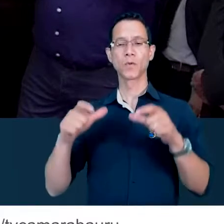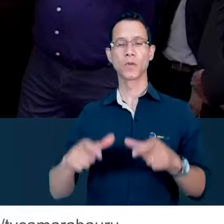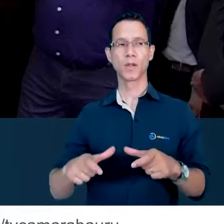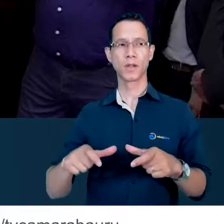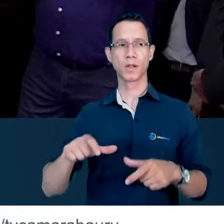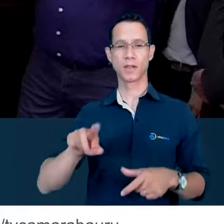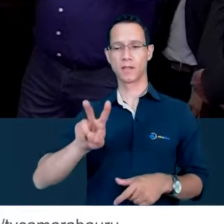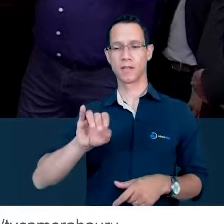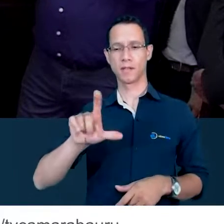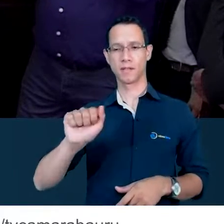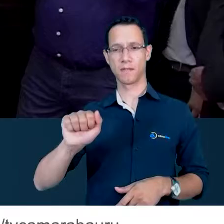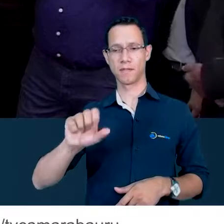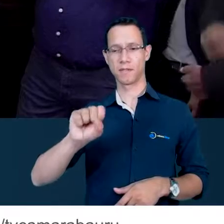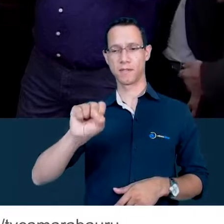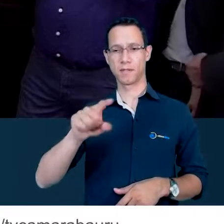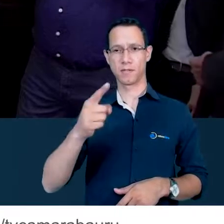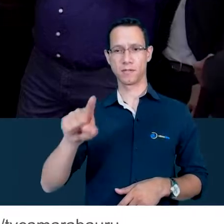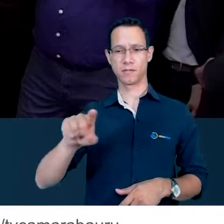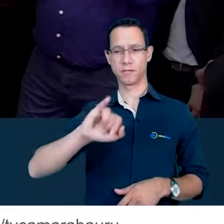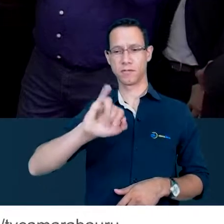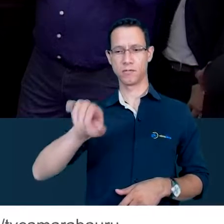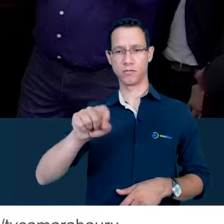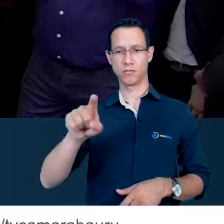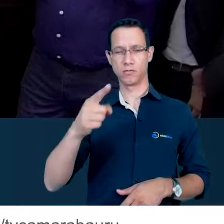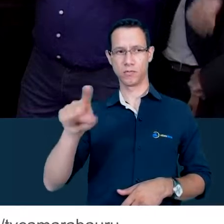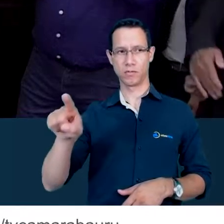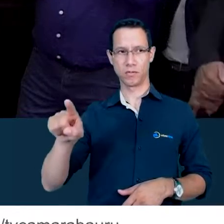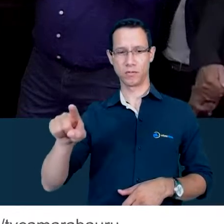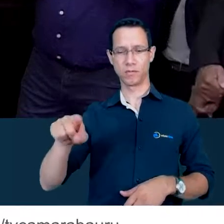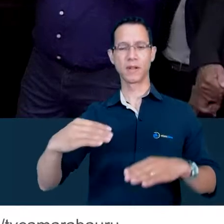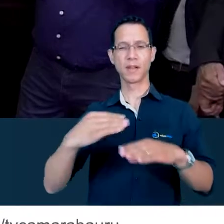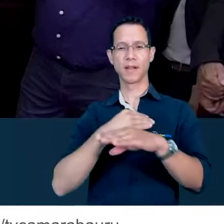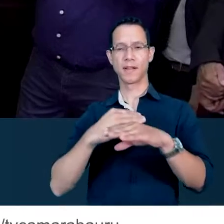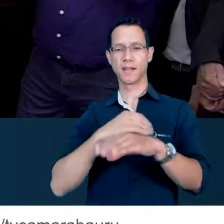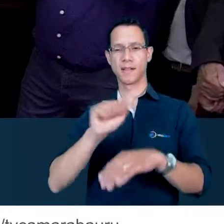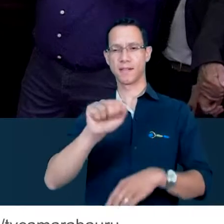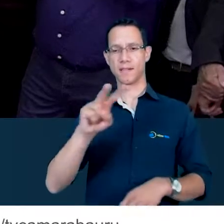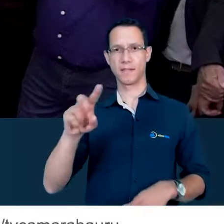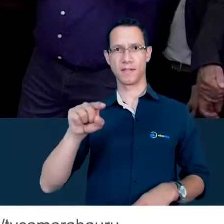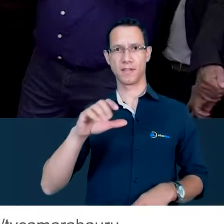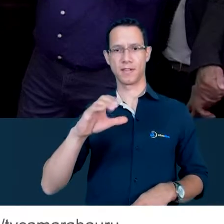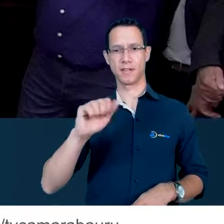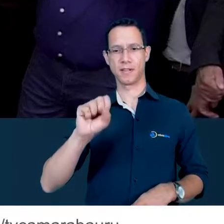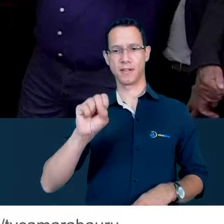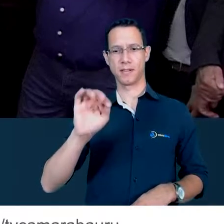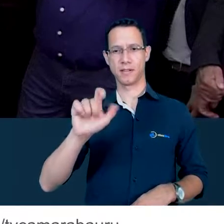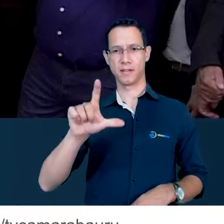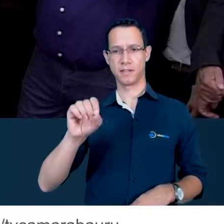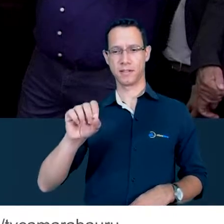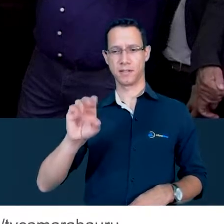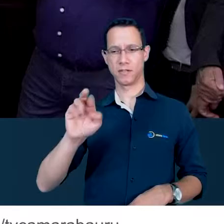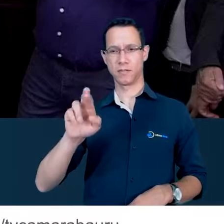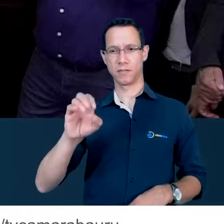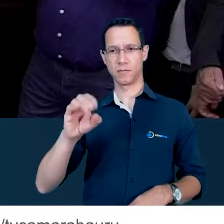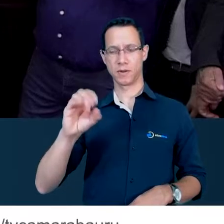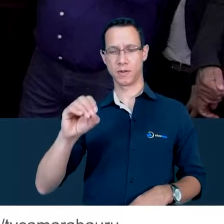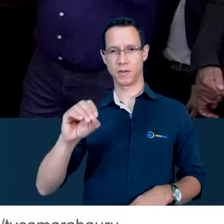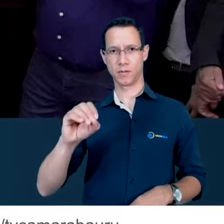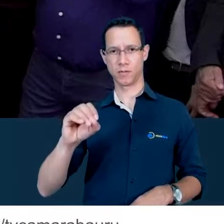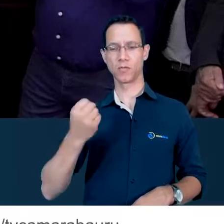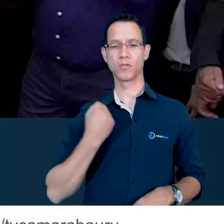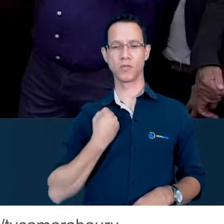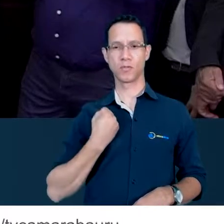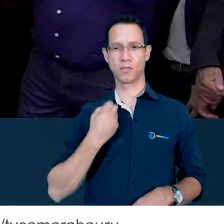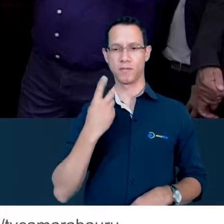Ipiranga, mais precisamente na Avenida Castelo Branco, número 2772, uma avenida de grande fluxo